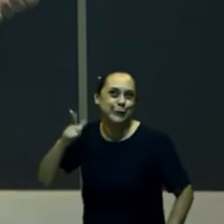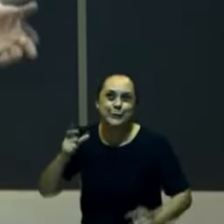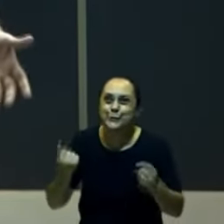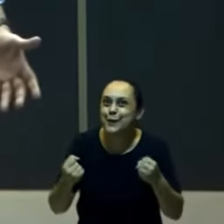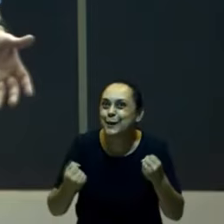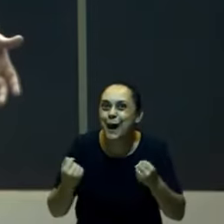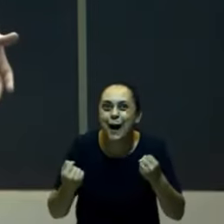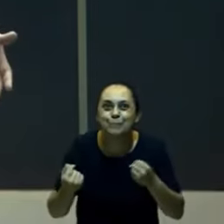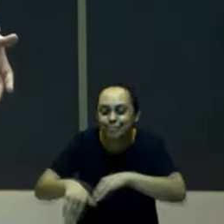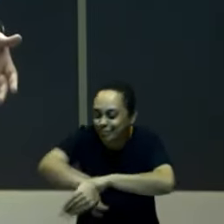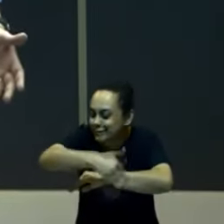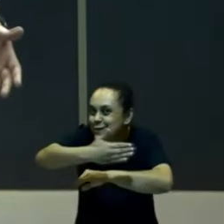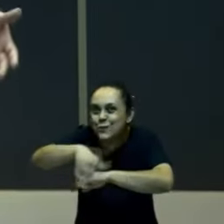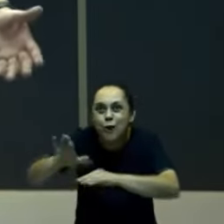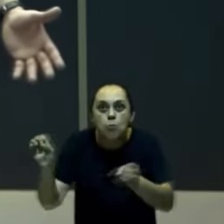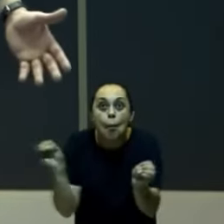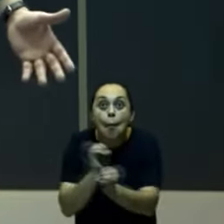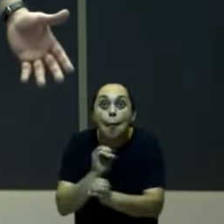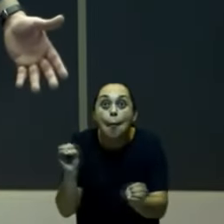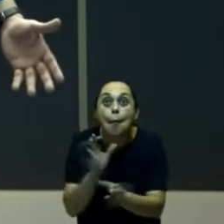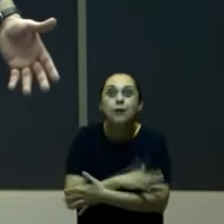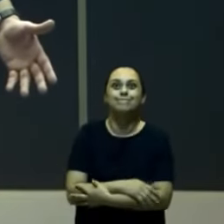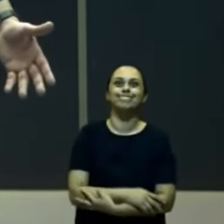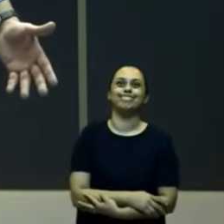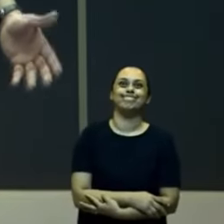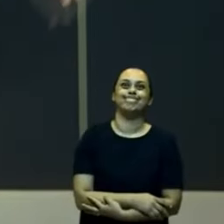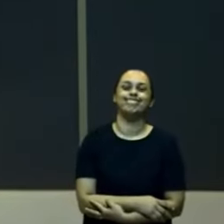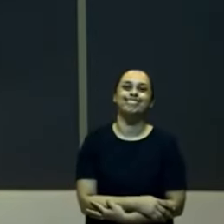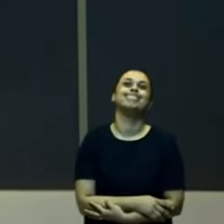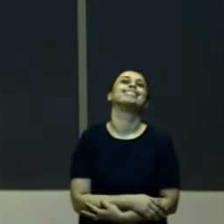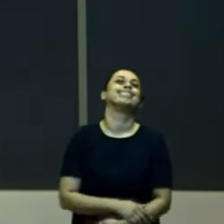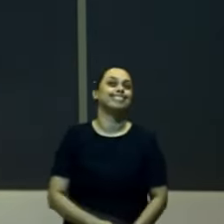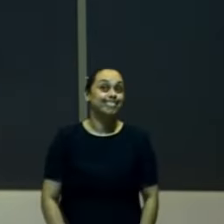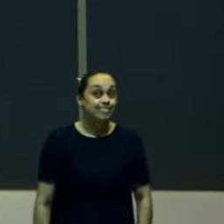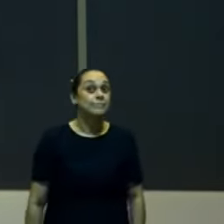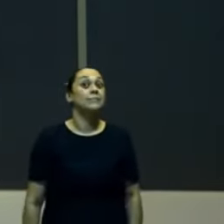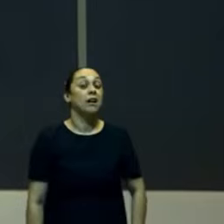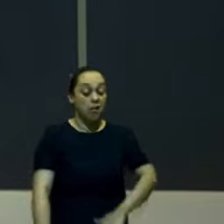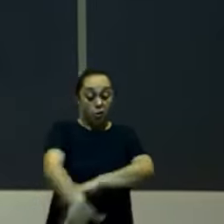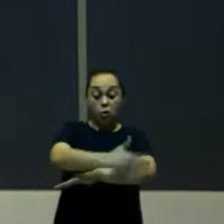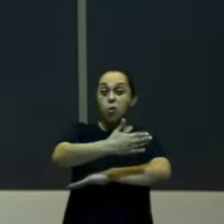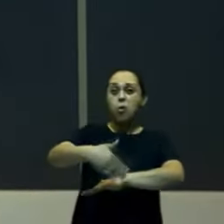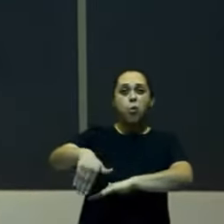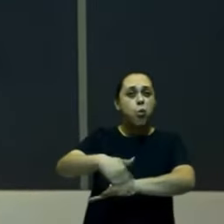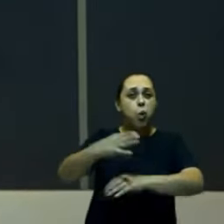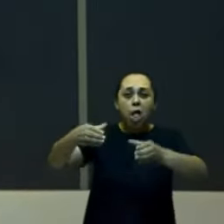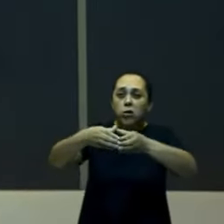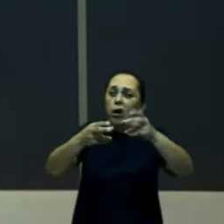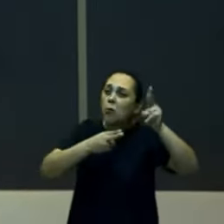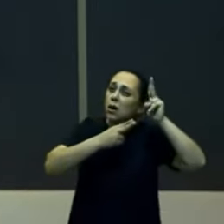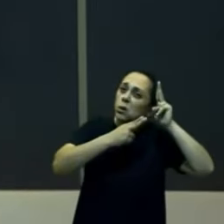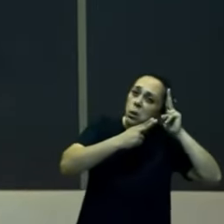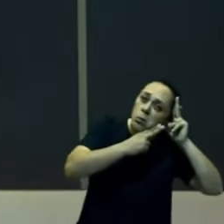não tinha estrada, eram totalmente precárias. Lugares para dormir, postos de gasolina,